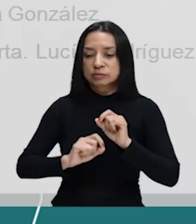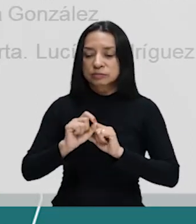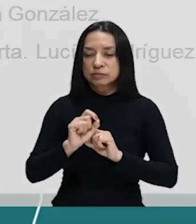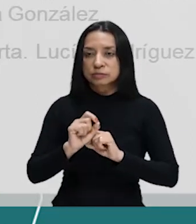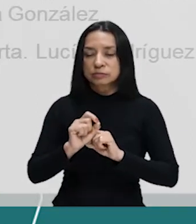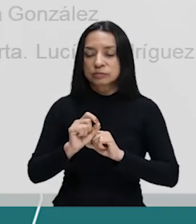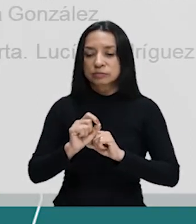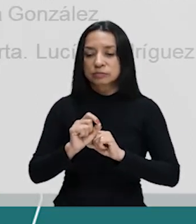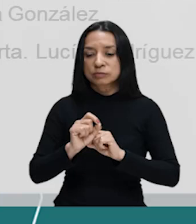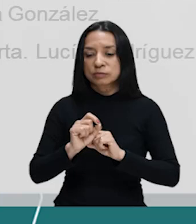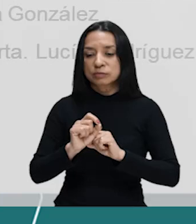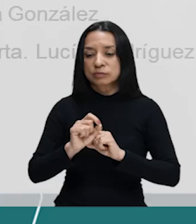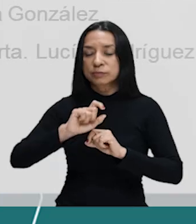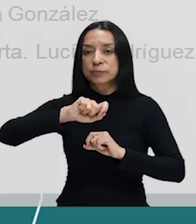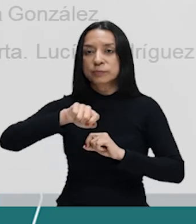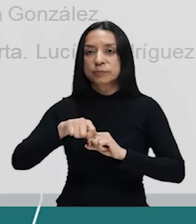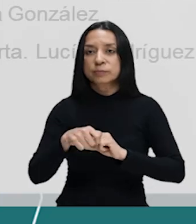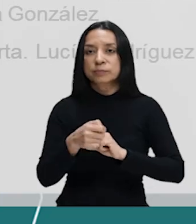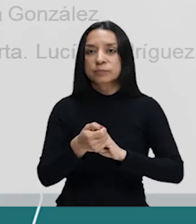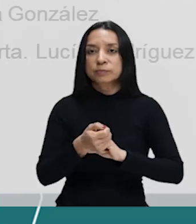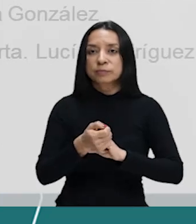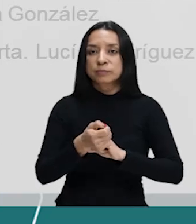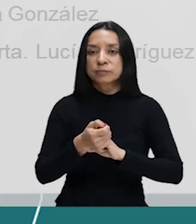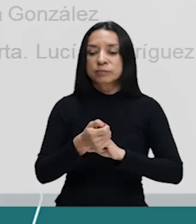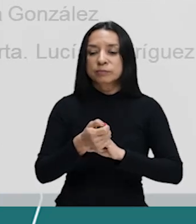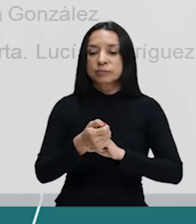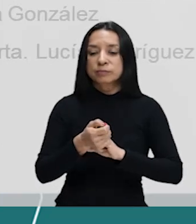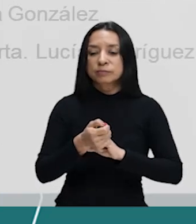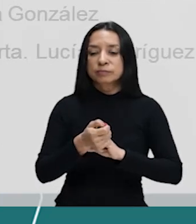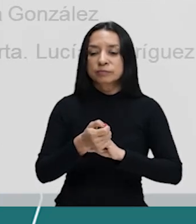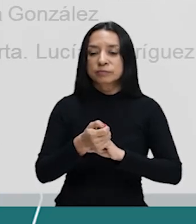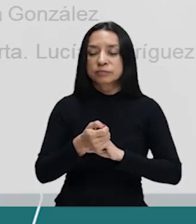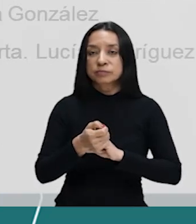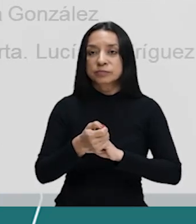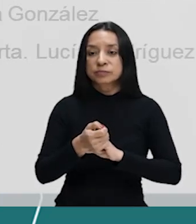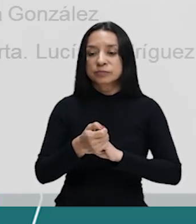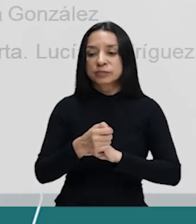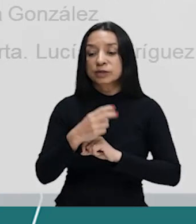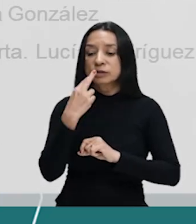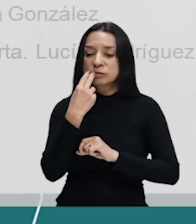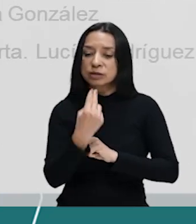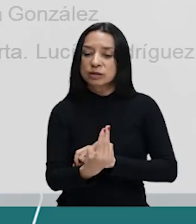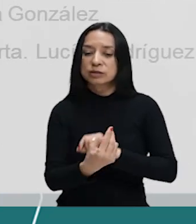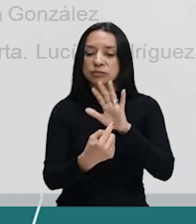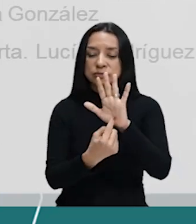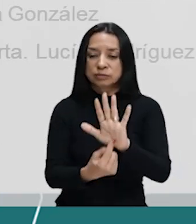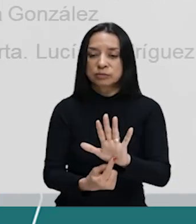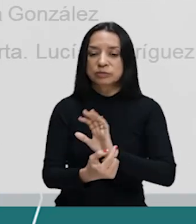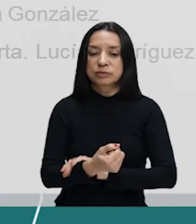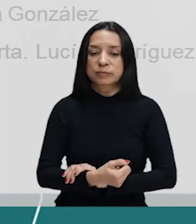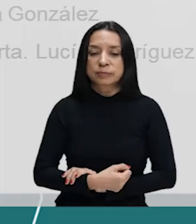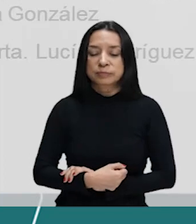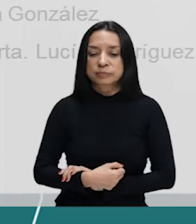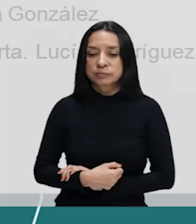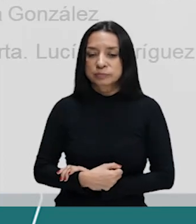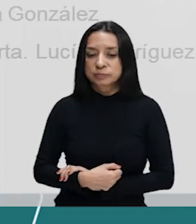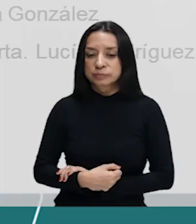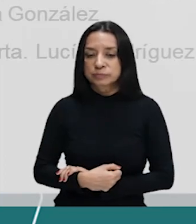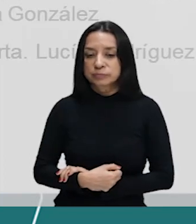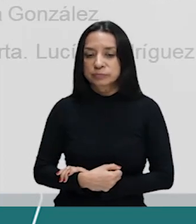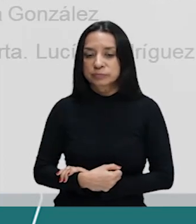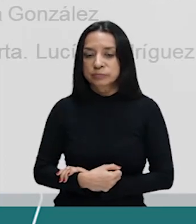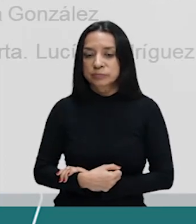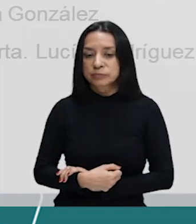de sinais, tá? Que o idioma dá. Então, para nos dirigirmos